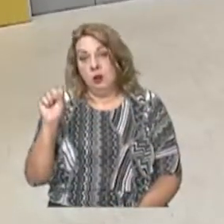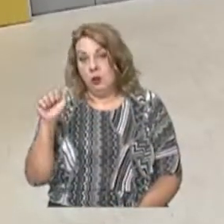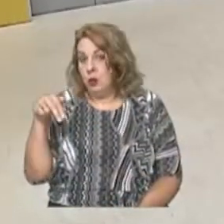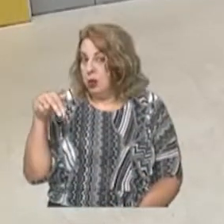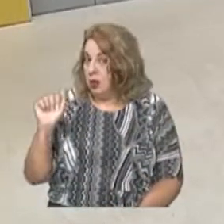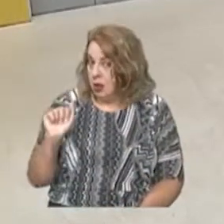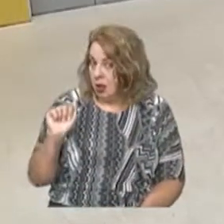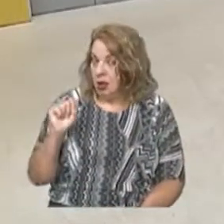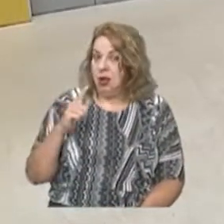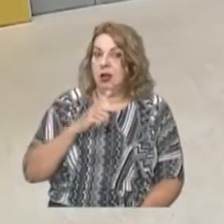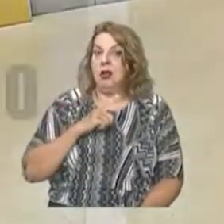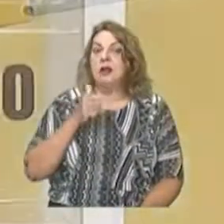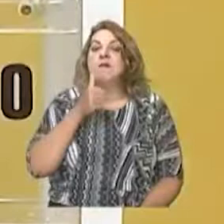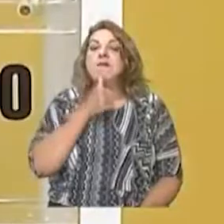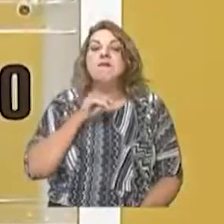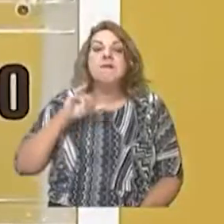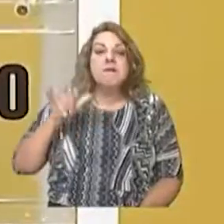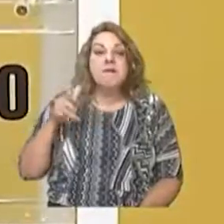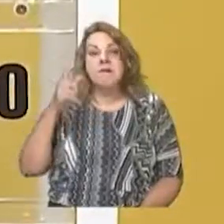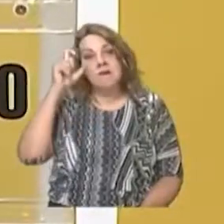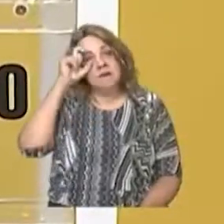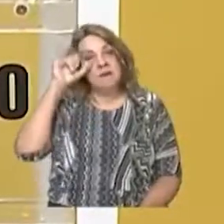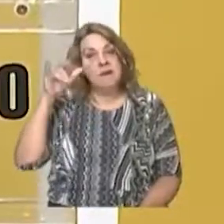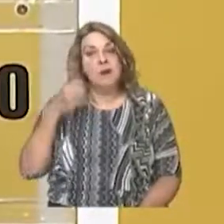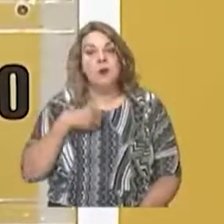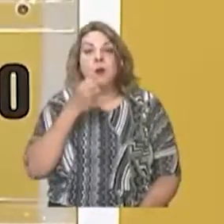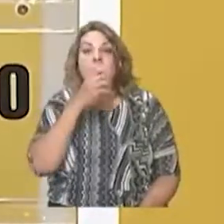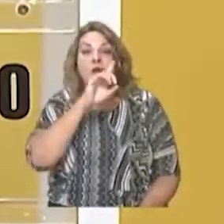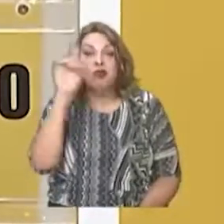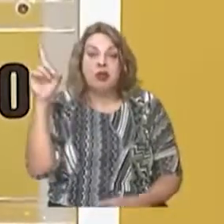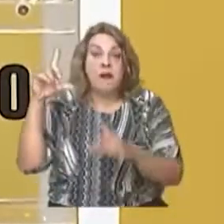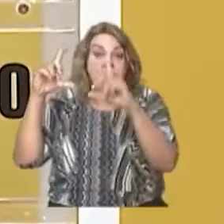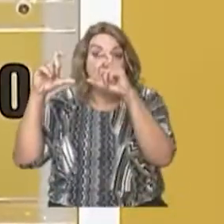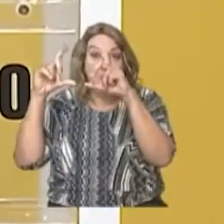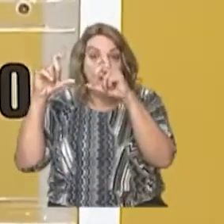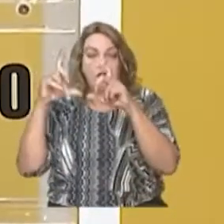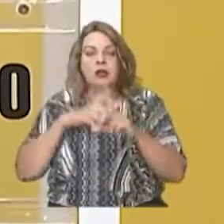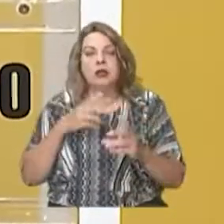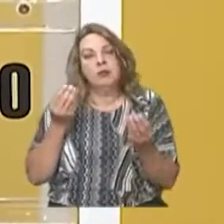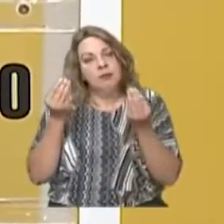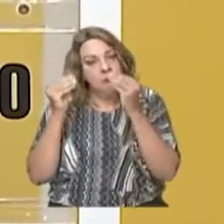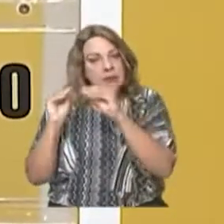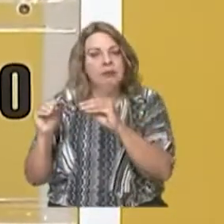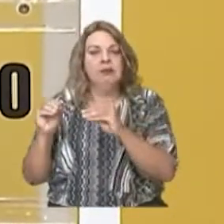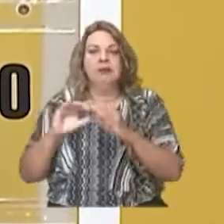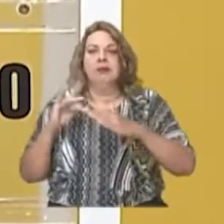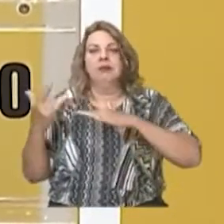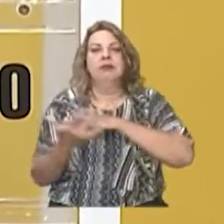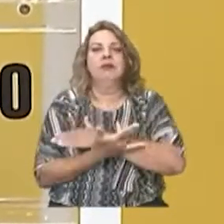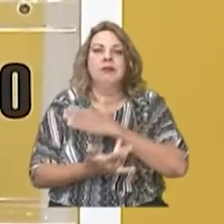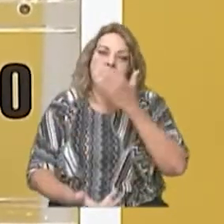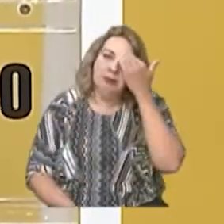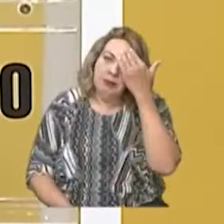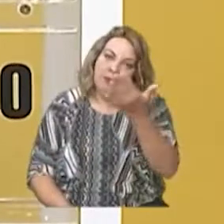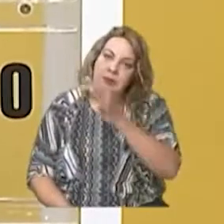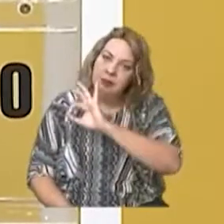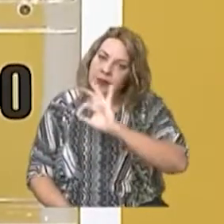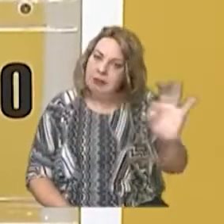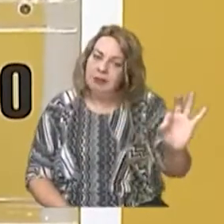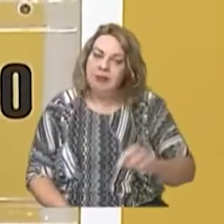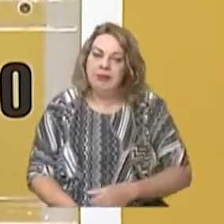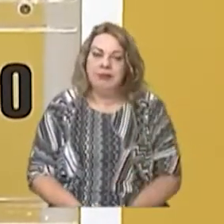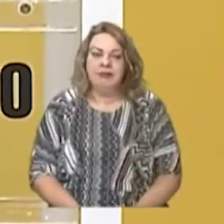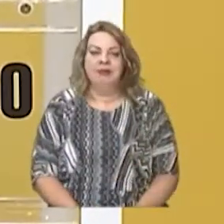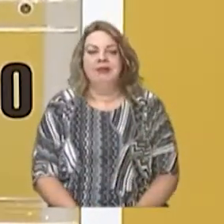do Júnior. Bom dia, Jaqueline, Vessiane, um abençoado domingo. Muito obrigada, desejamos o mesmo pra